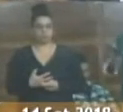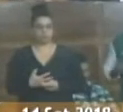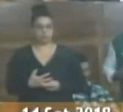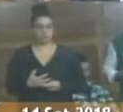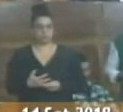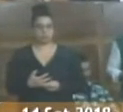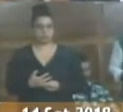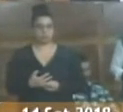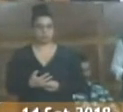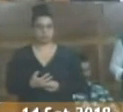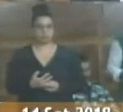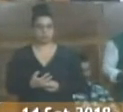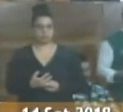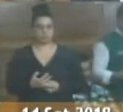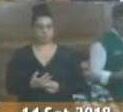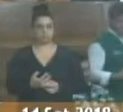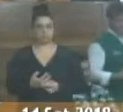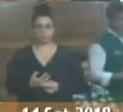Obrigado, Júlio.